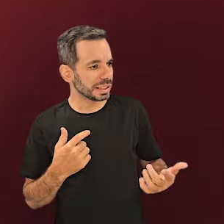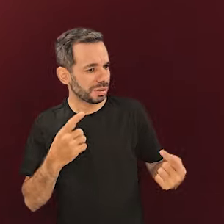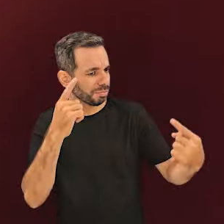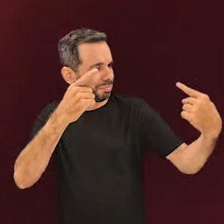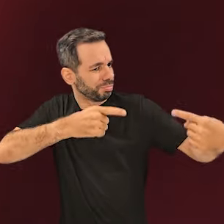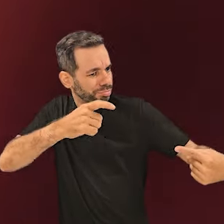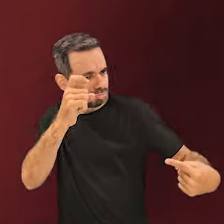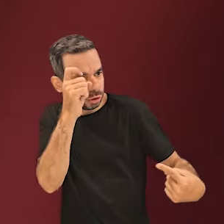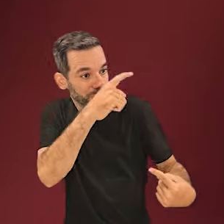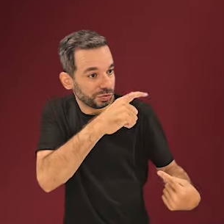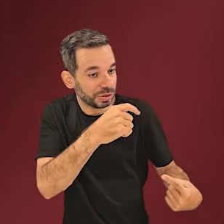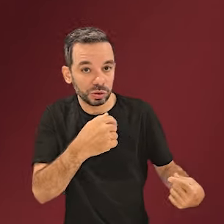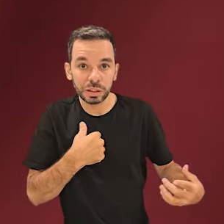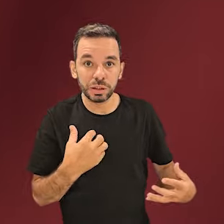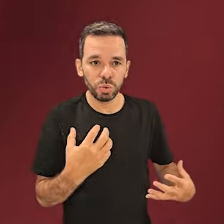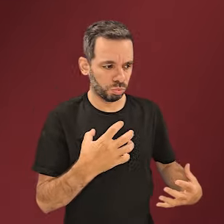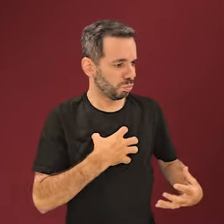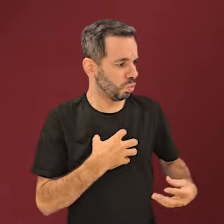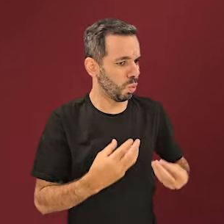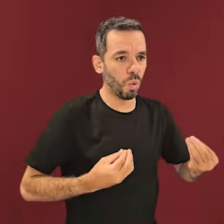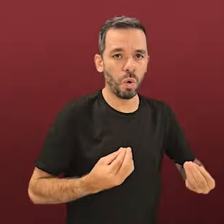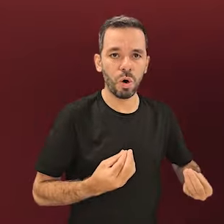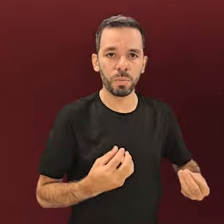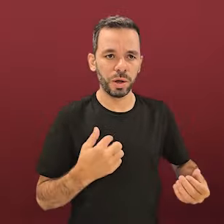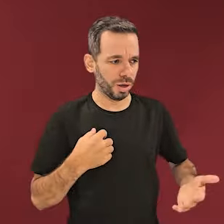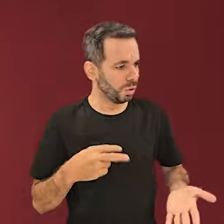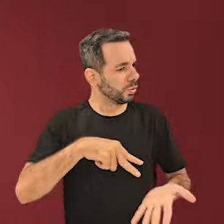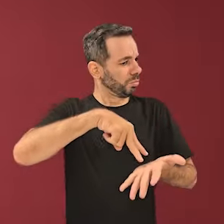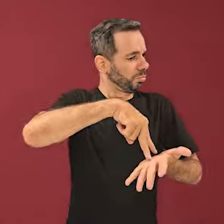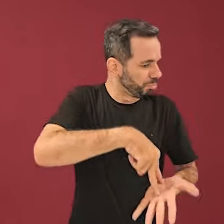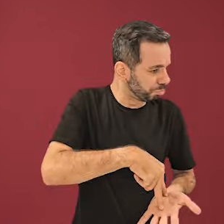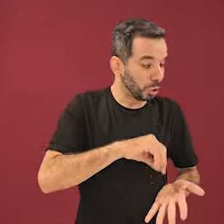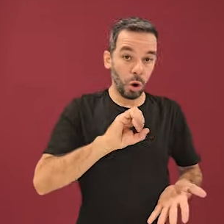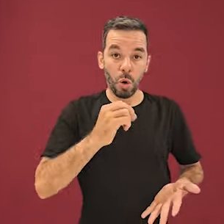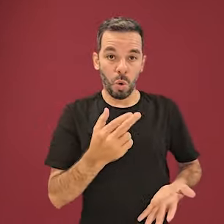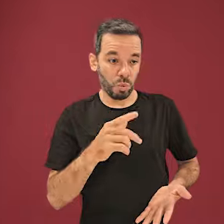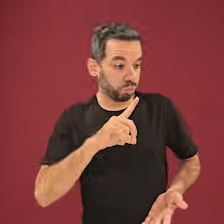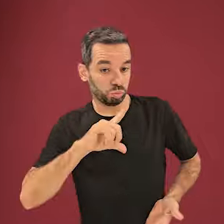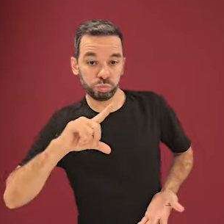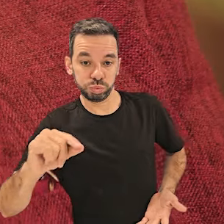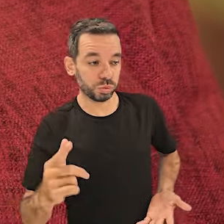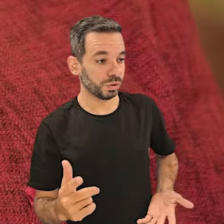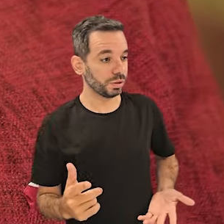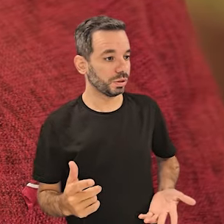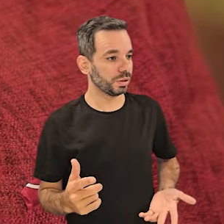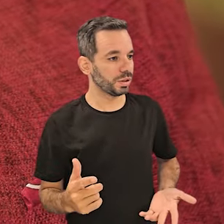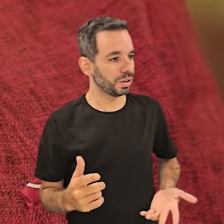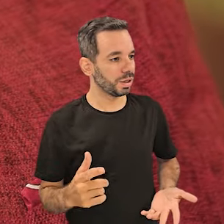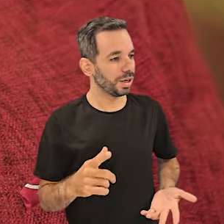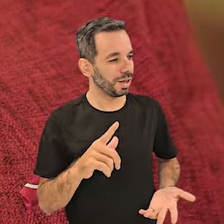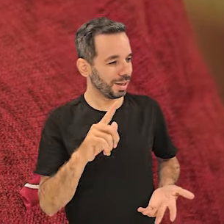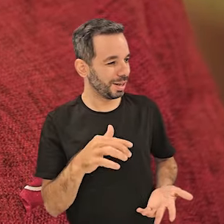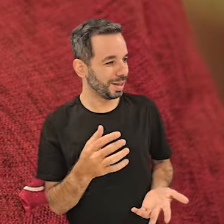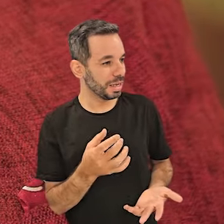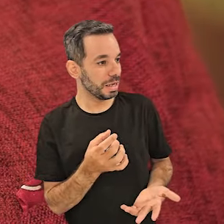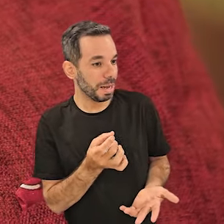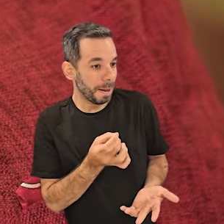dificuldade inesperada? Mantém a postura ou mete o pé? É quando o